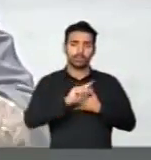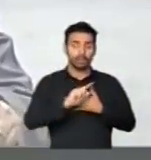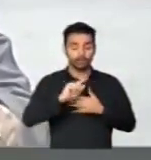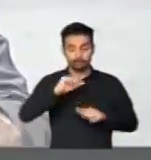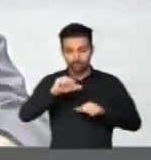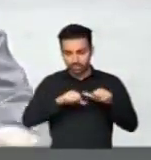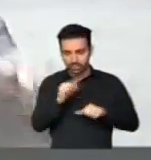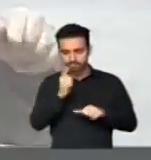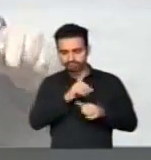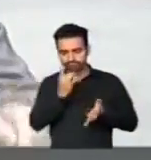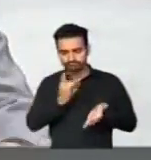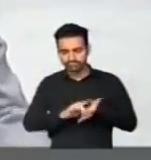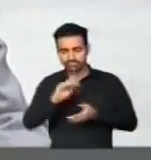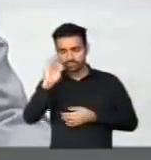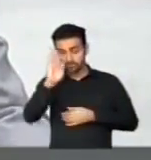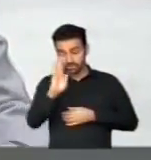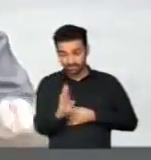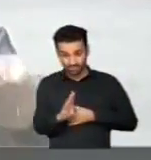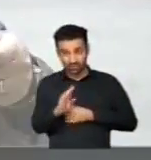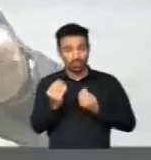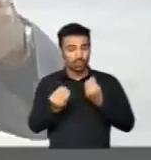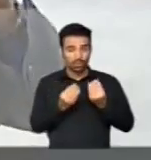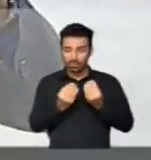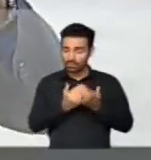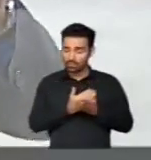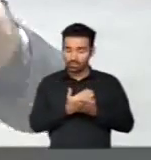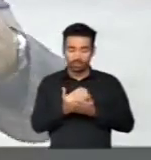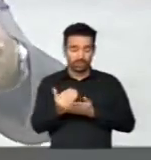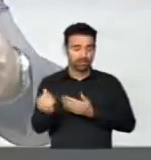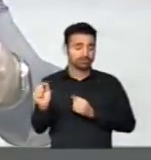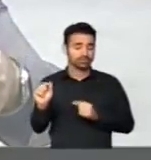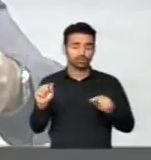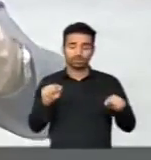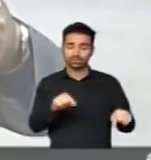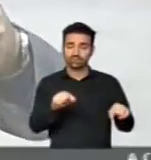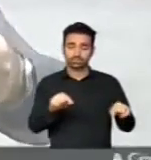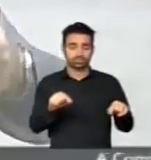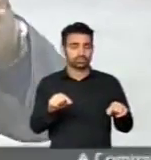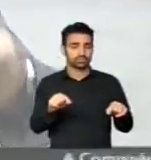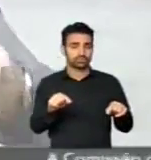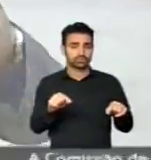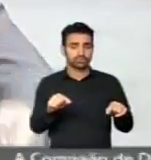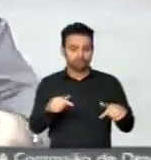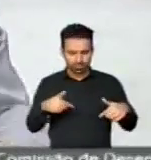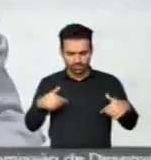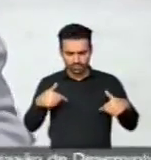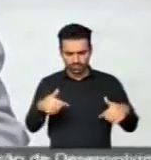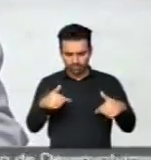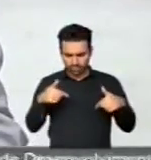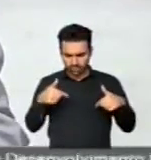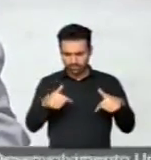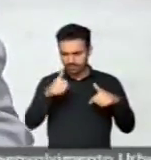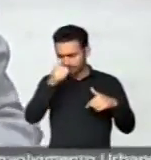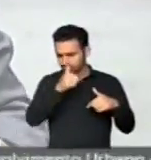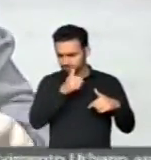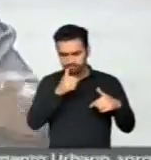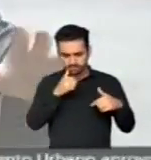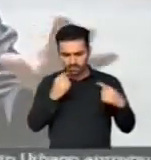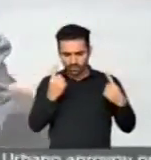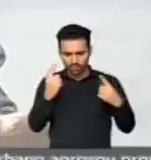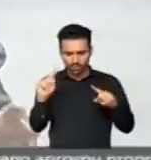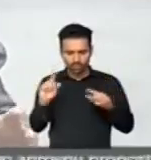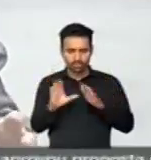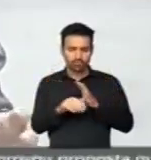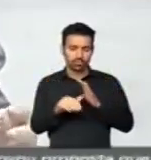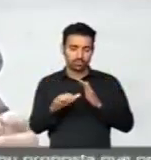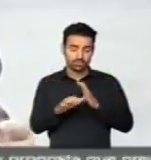Brasil. Eu diria que a começar por este aspecto, pelo combate duro e intransigente à corrupção. E a